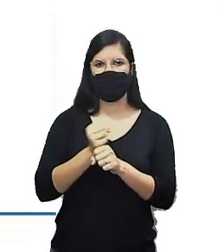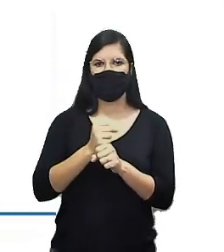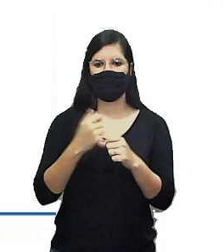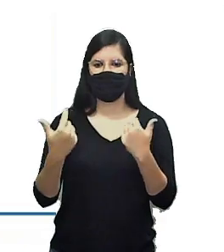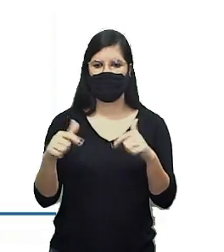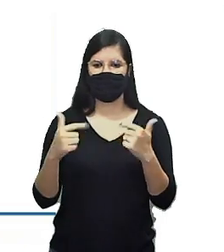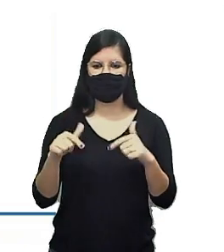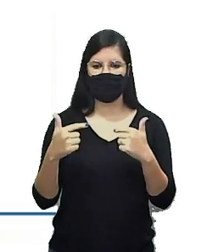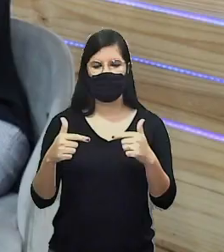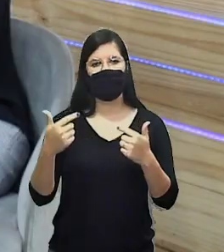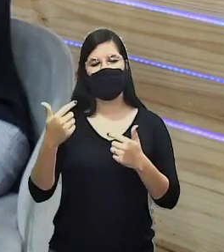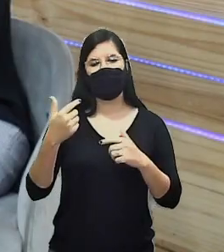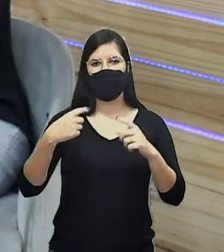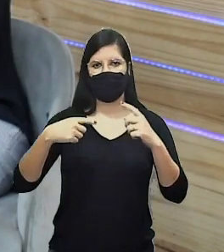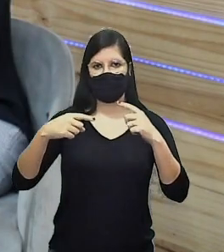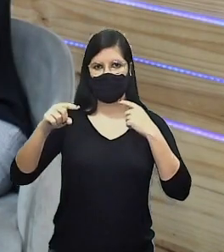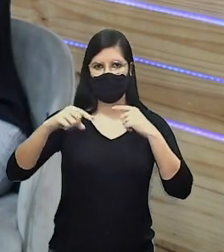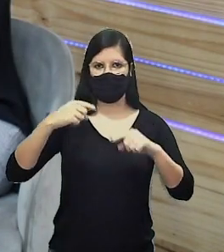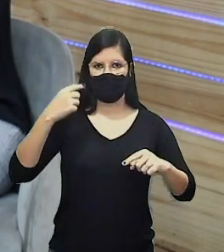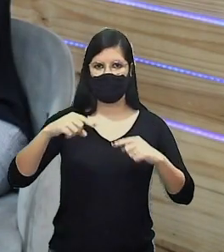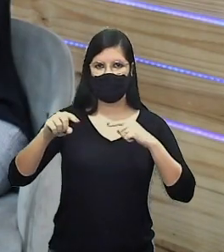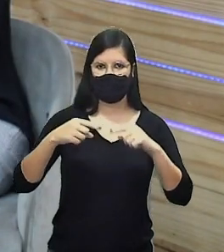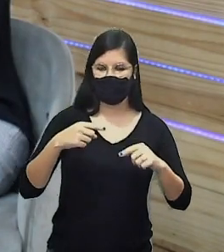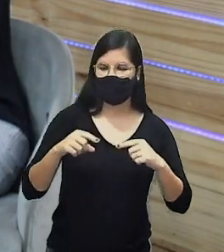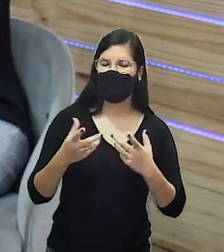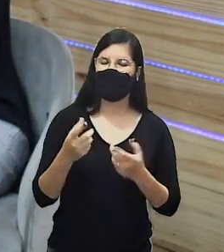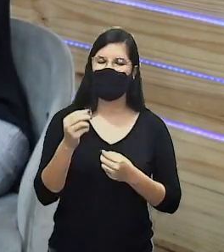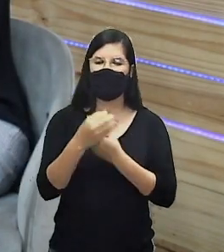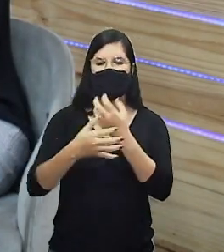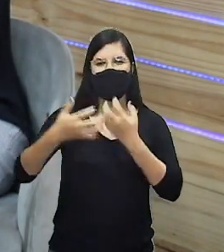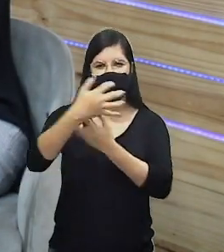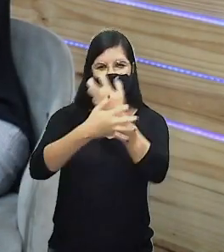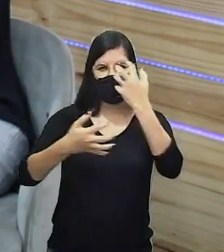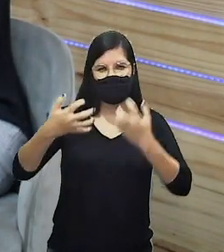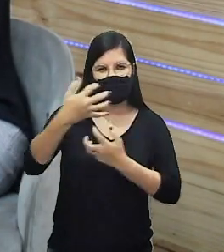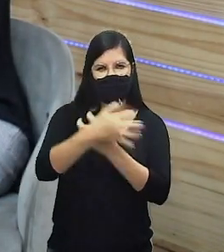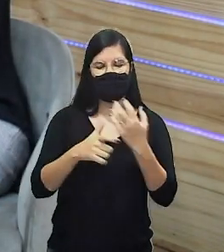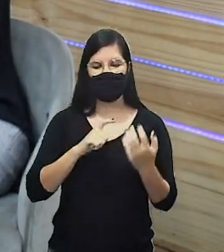Com suas músicas, com sua espírito, como é que eu posso dizer?